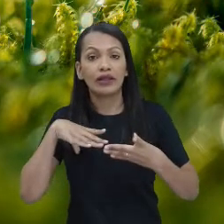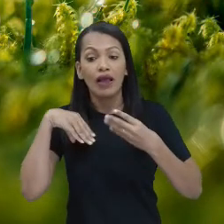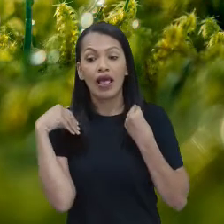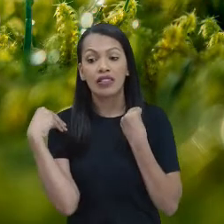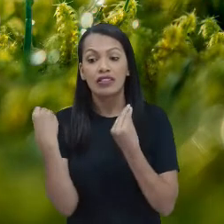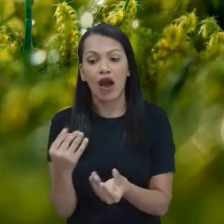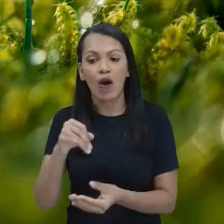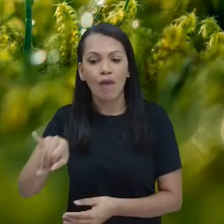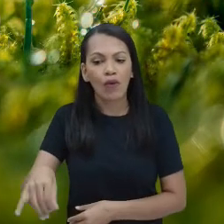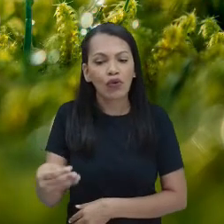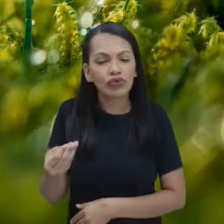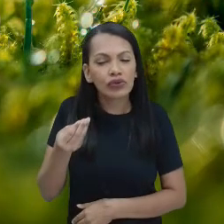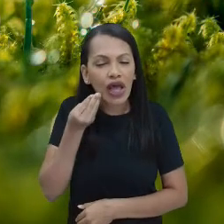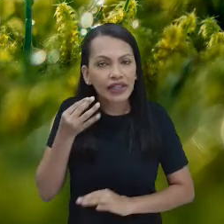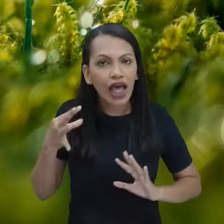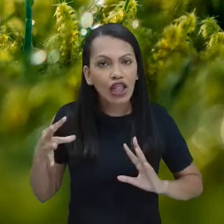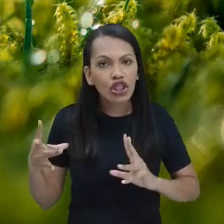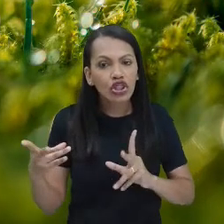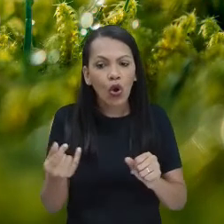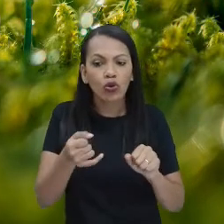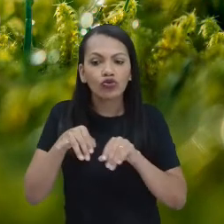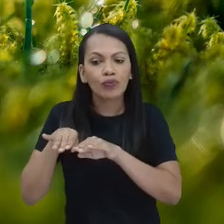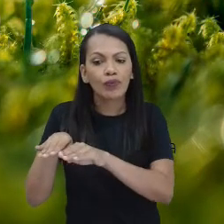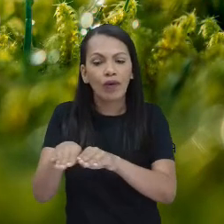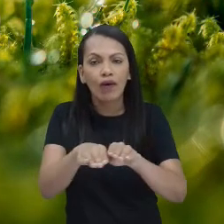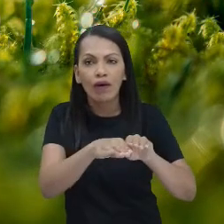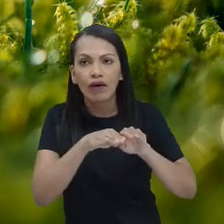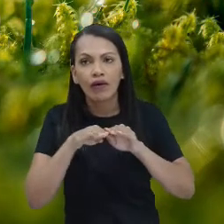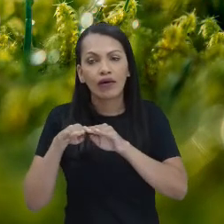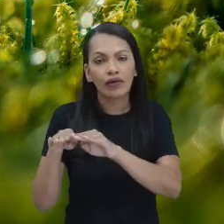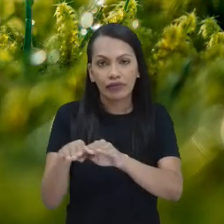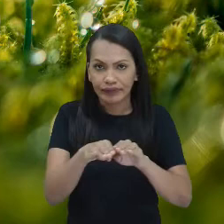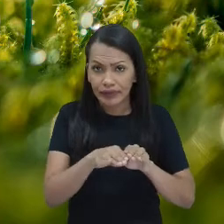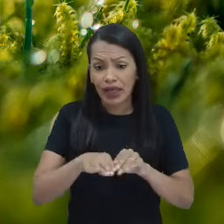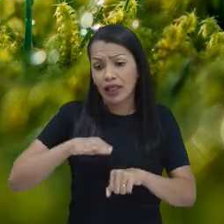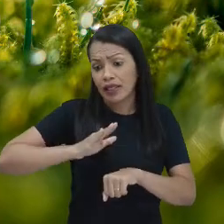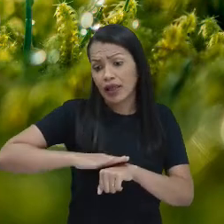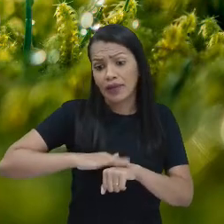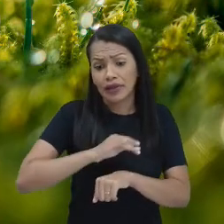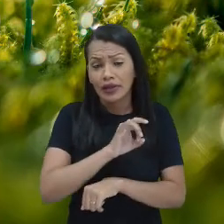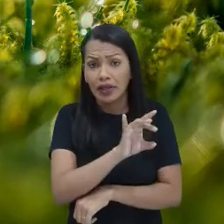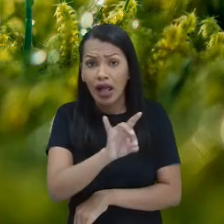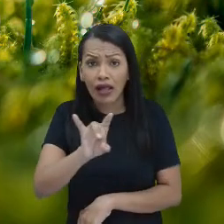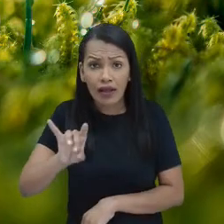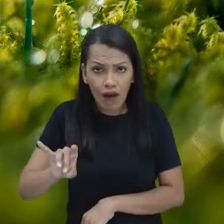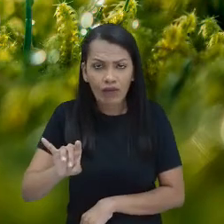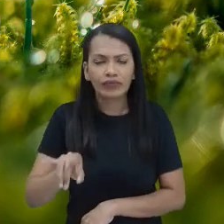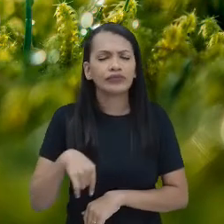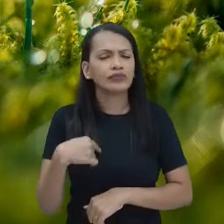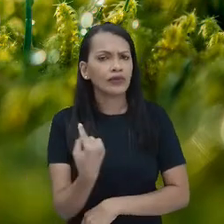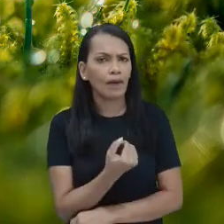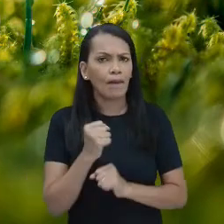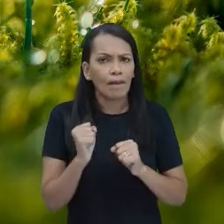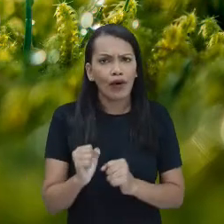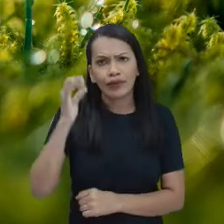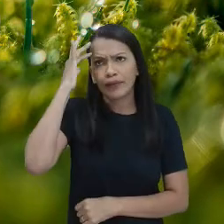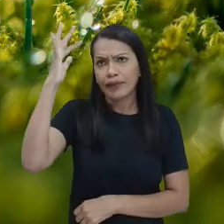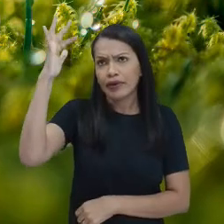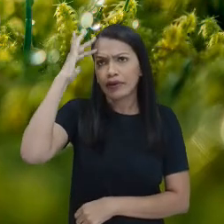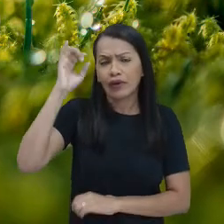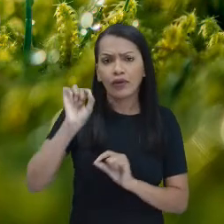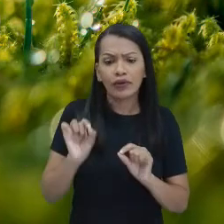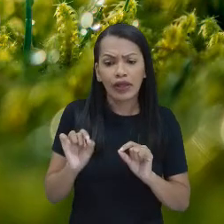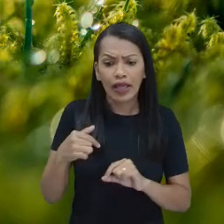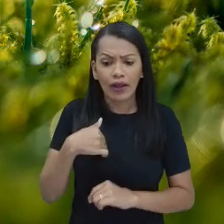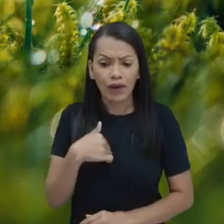de partida. Quanto ao ponto de chegada, depende de cada um. Então, a gente pode refletir um pouco a respeito dela. Não quer